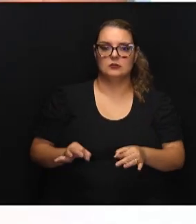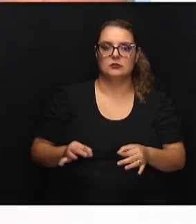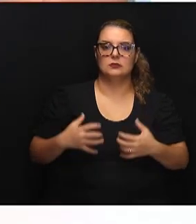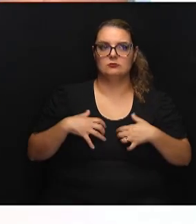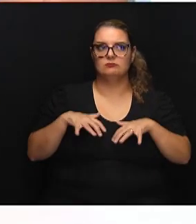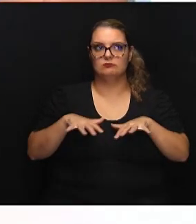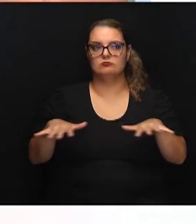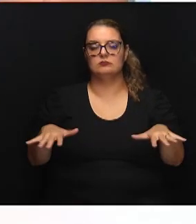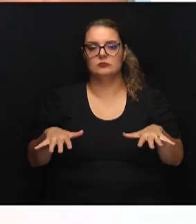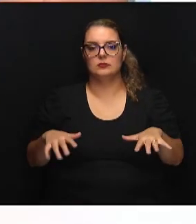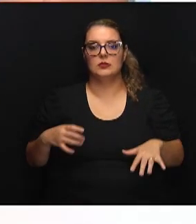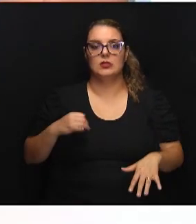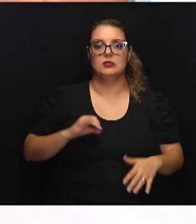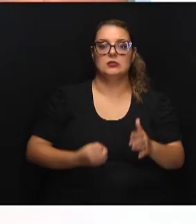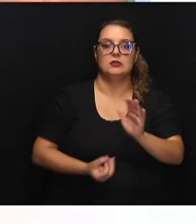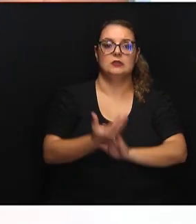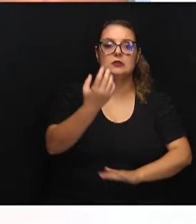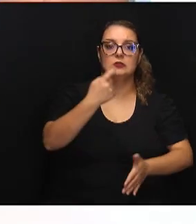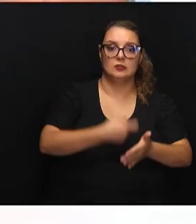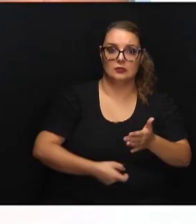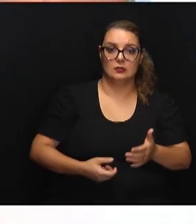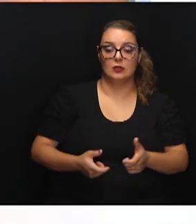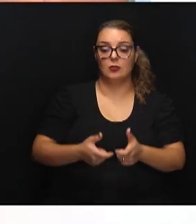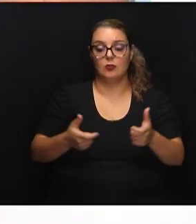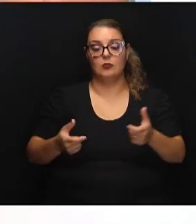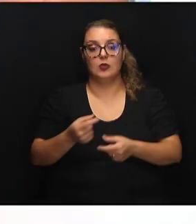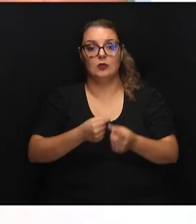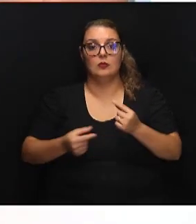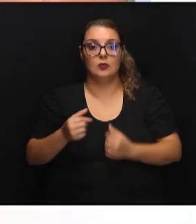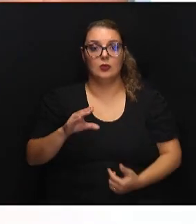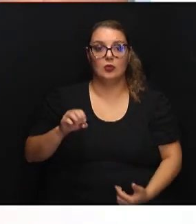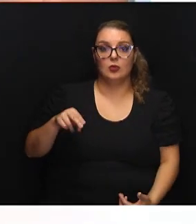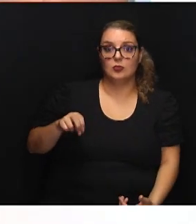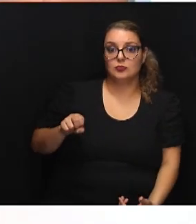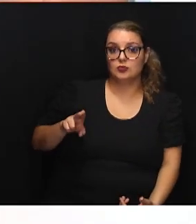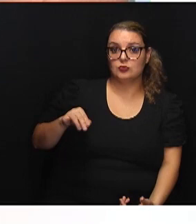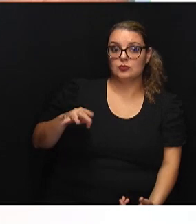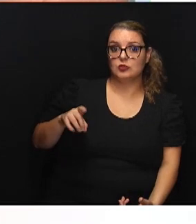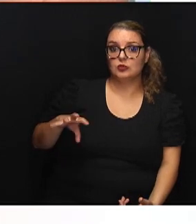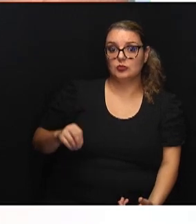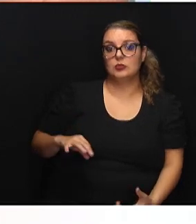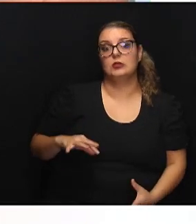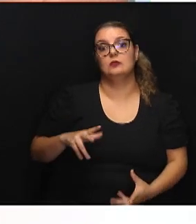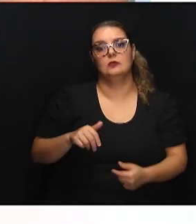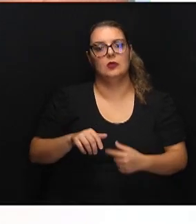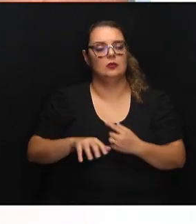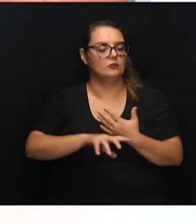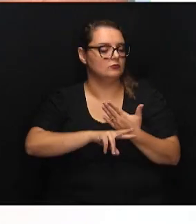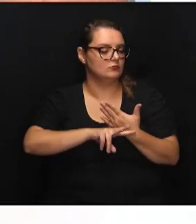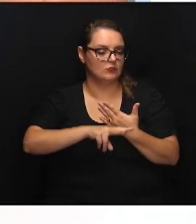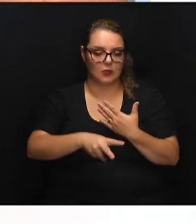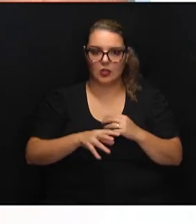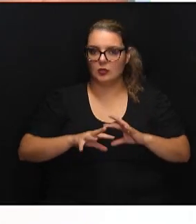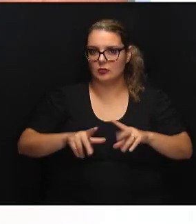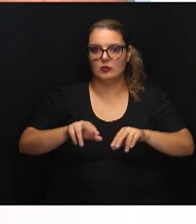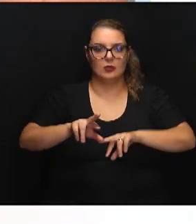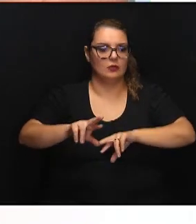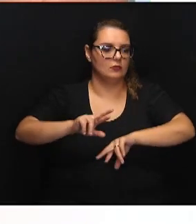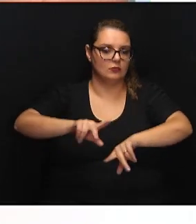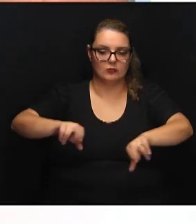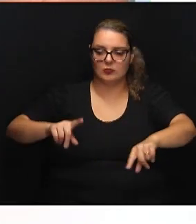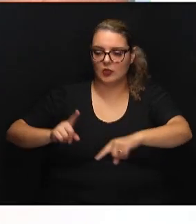tarifa num país que é simplesmente a maior economia consumidora do mundo, isso vai afetar o comércio mundial de diversos produtos.